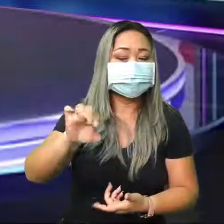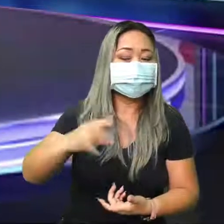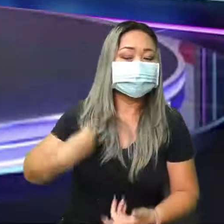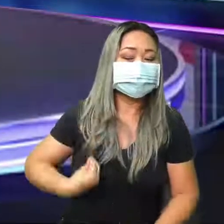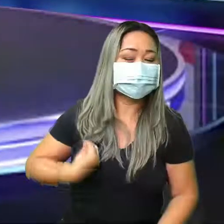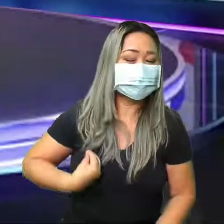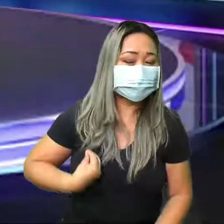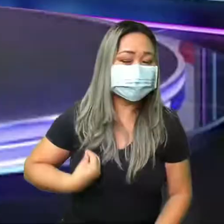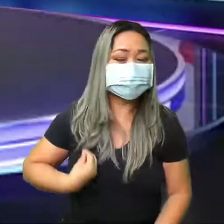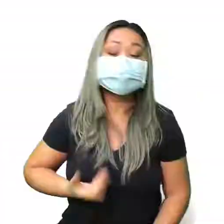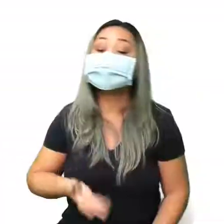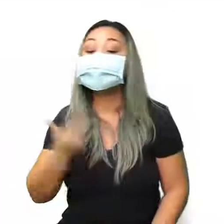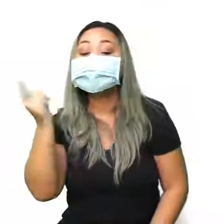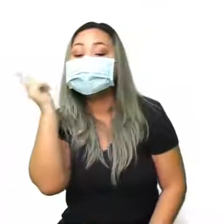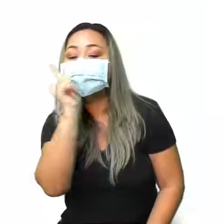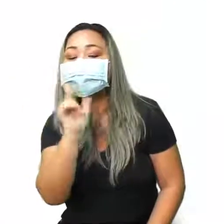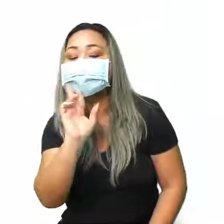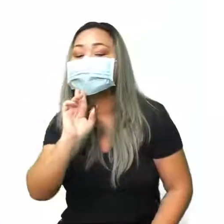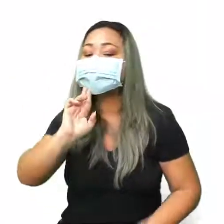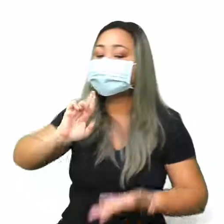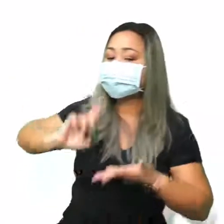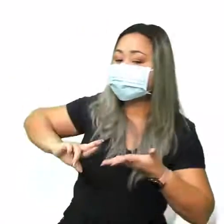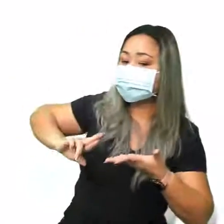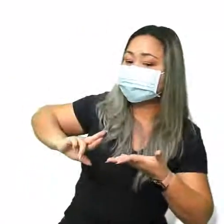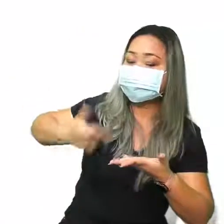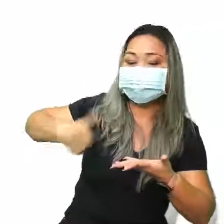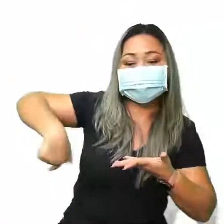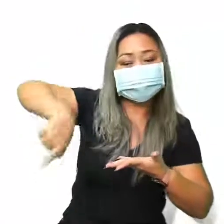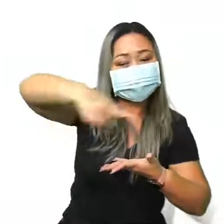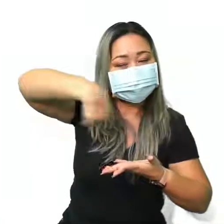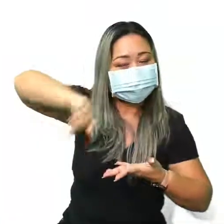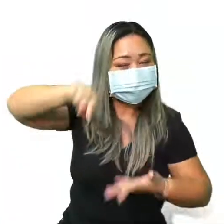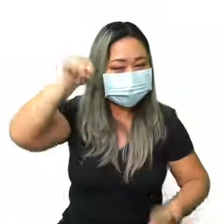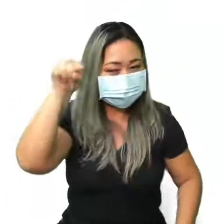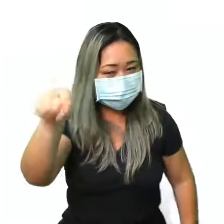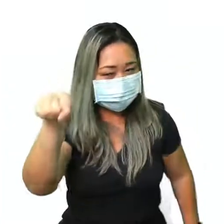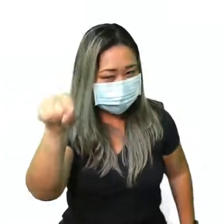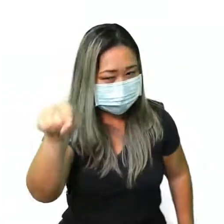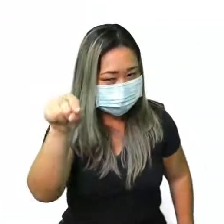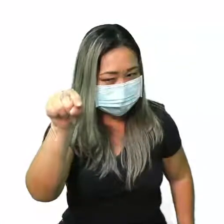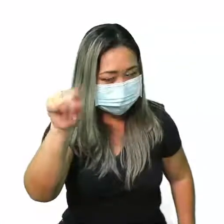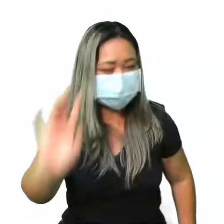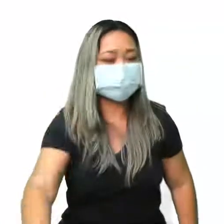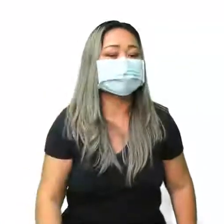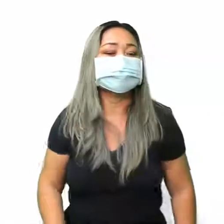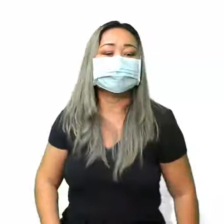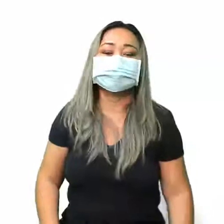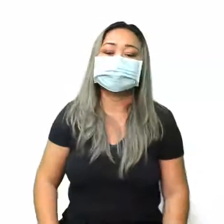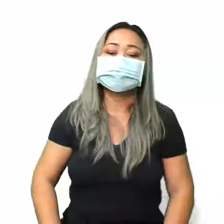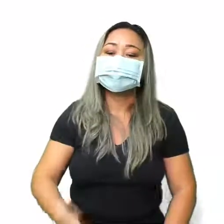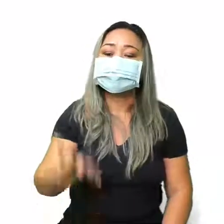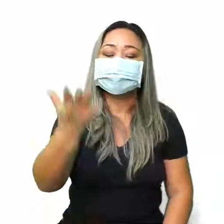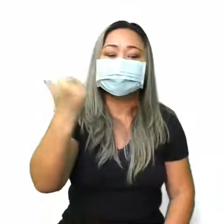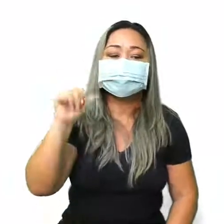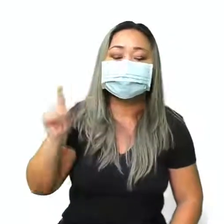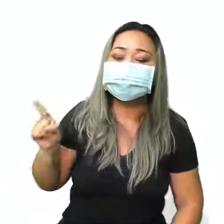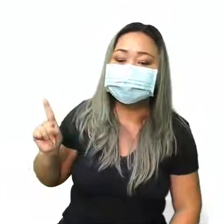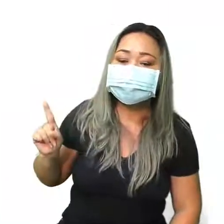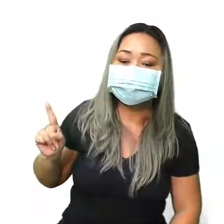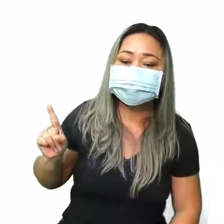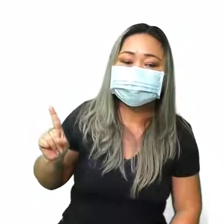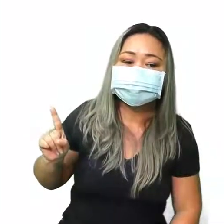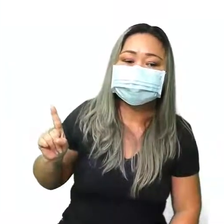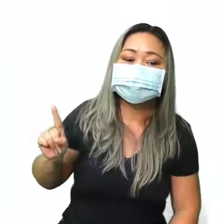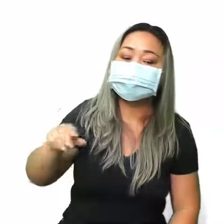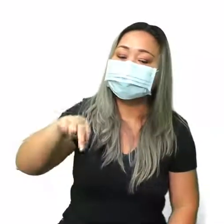vivos? Vamos lá, quem conseguiu gabaritar, eu espero que seja você. Vamos lá, então você tem aí